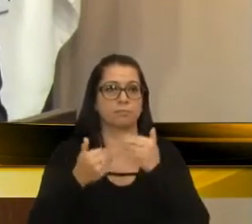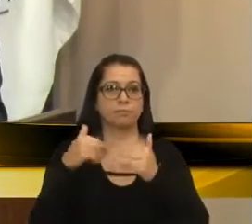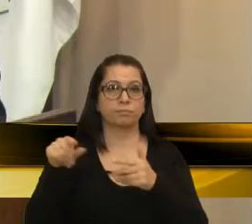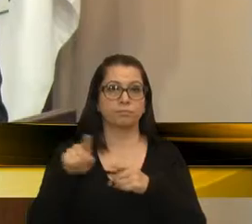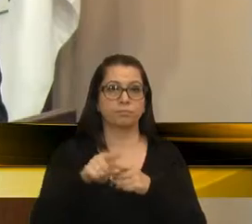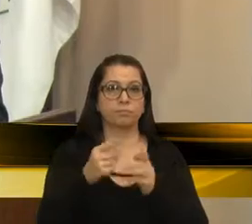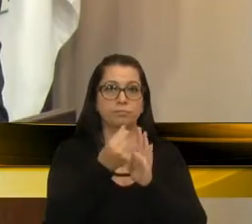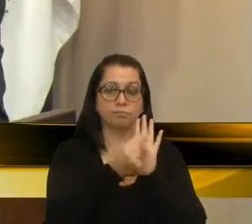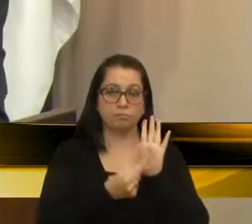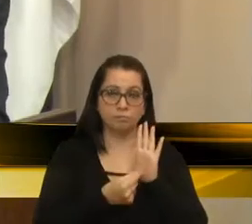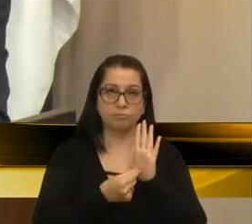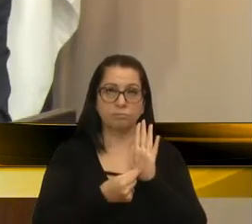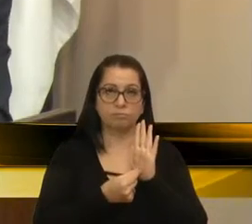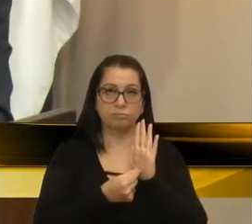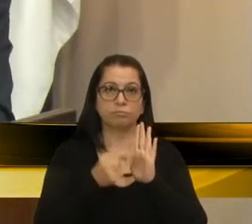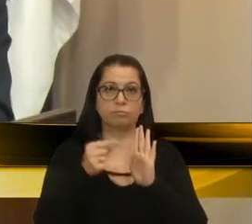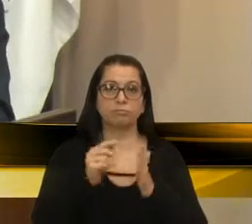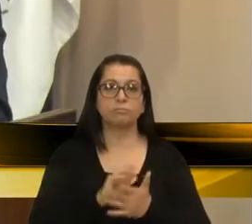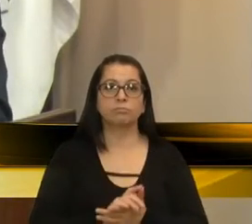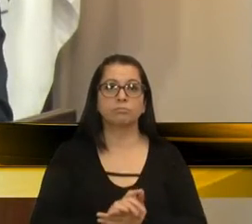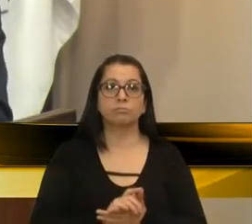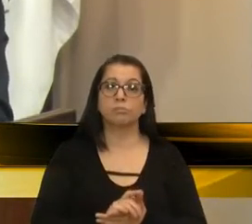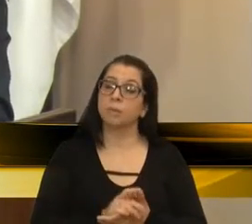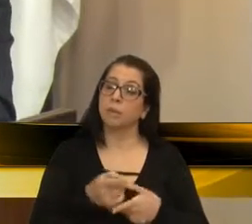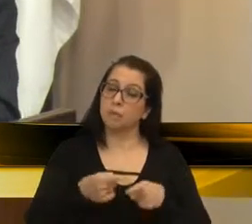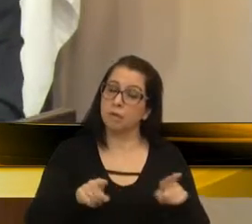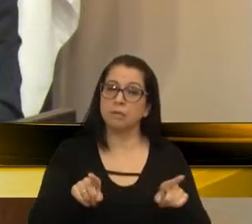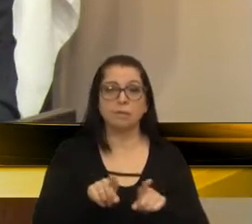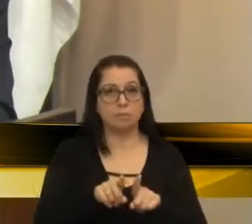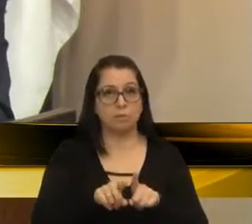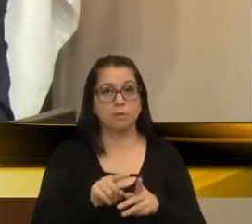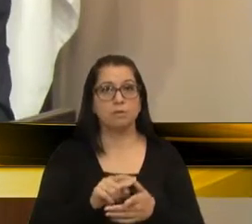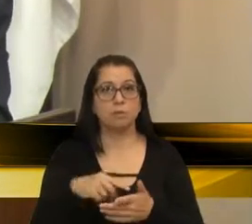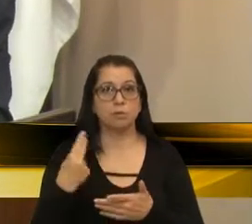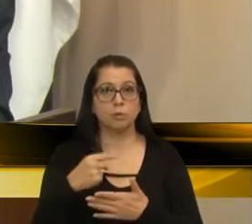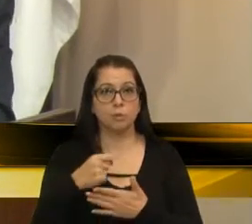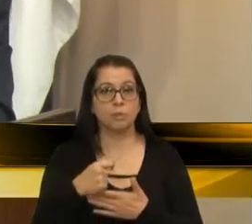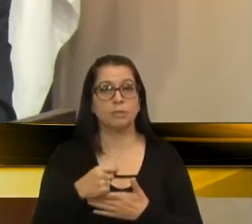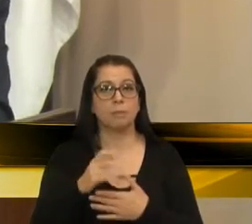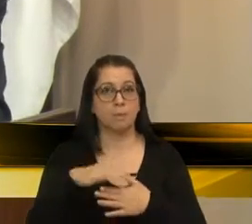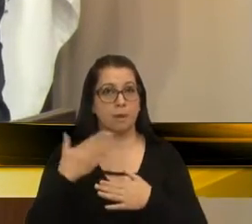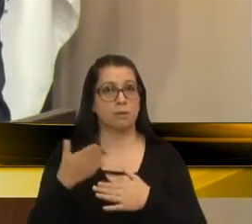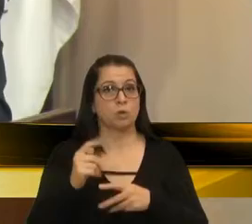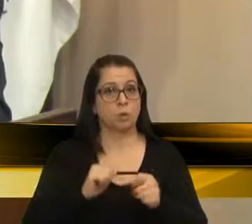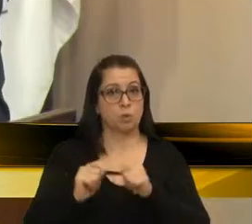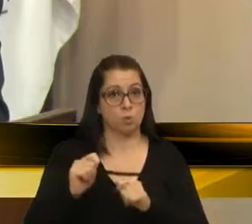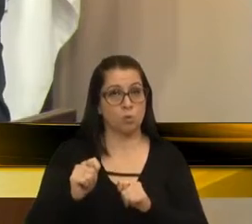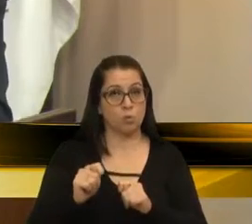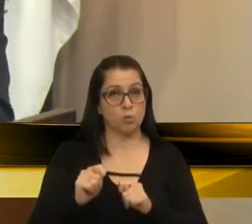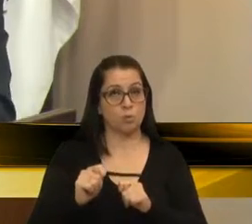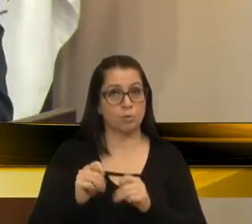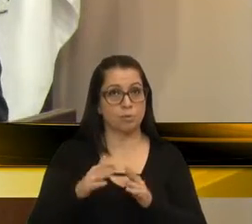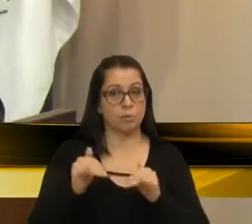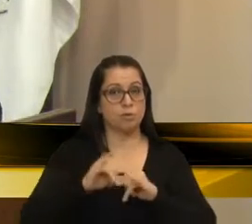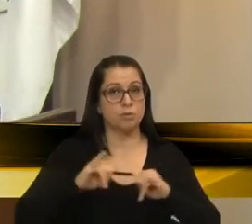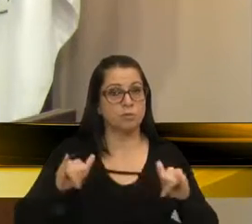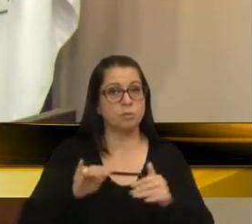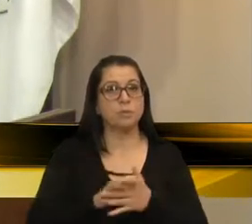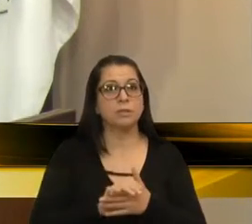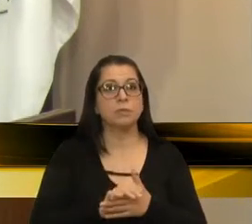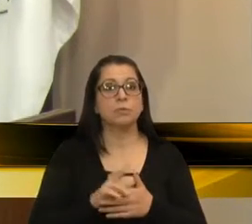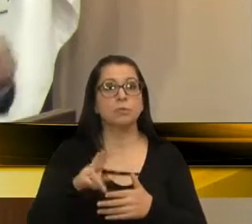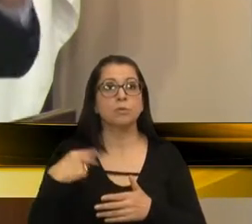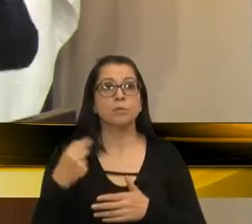desempenho orçamentário dessa autarquia. Mas nós precisamos, além do controle por pedido de informações,